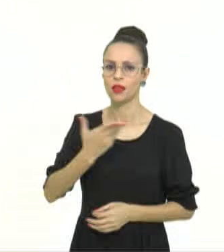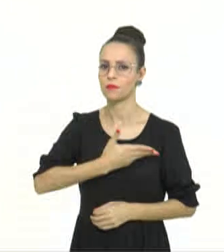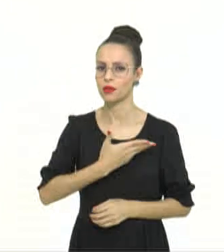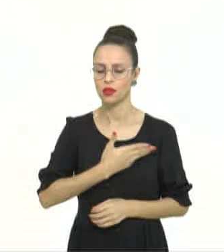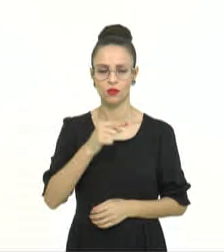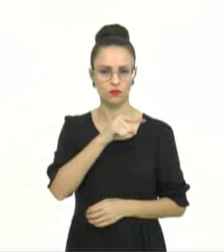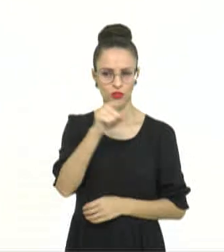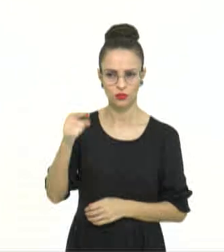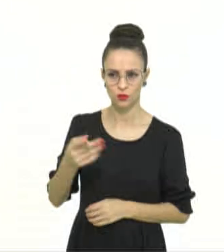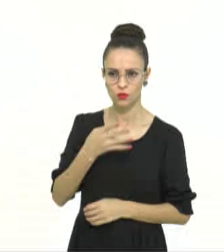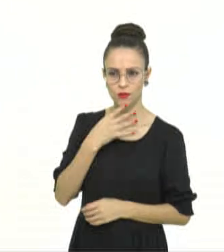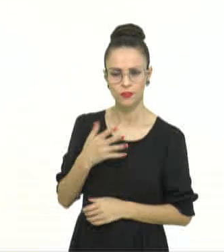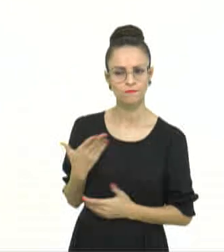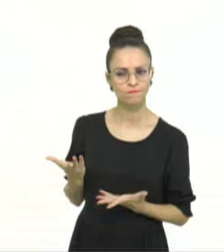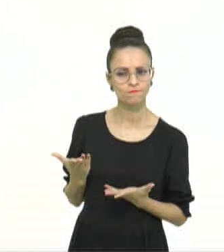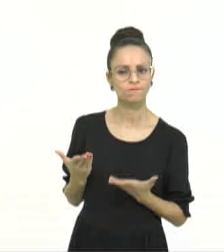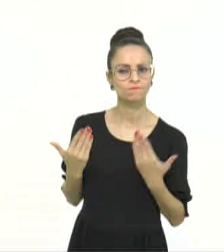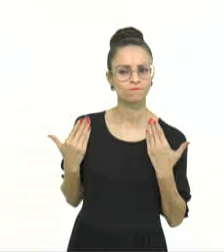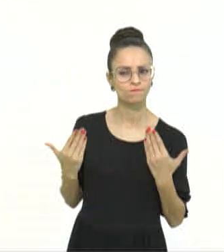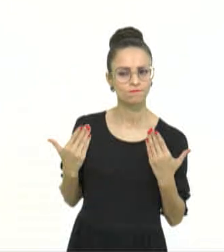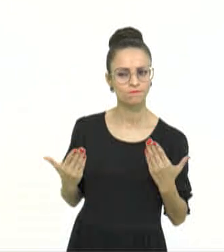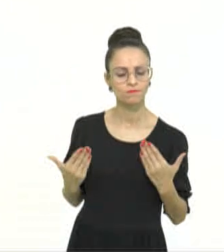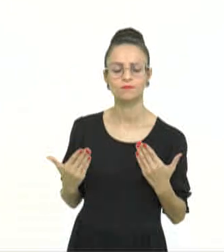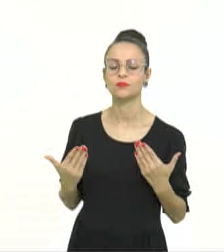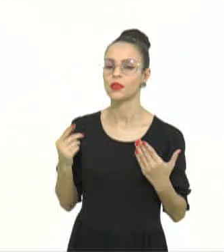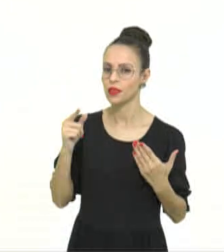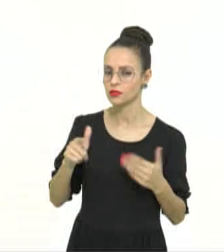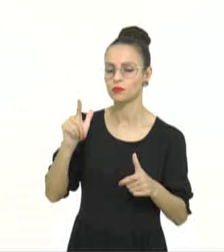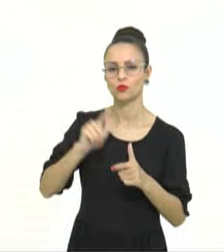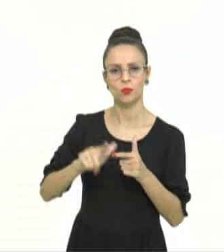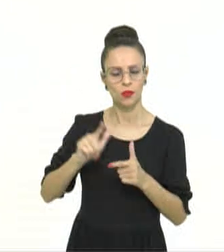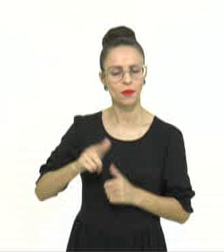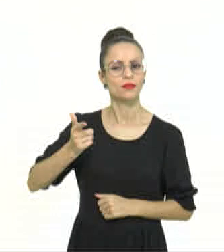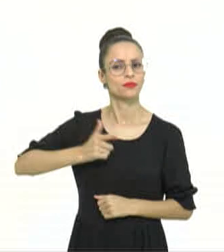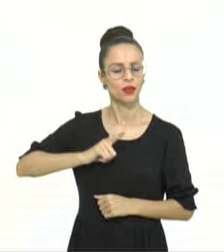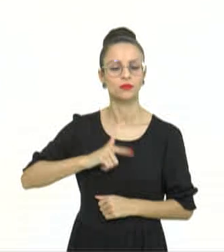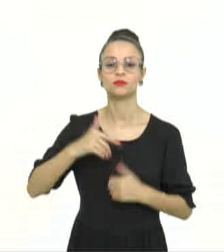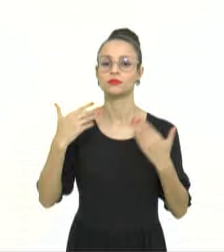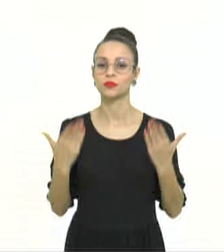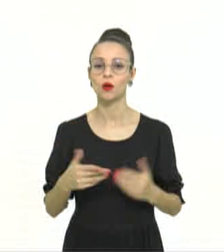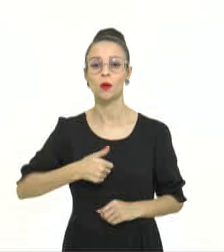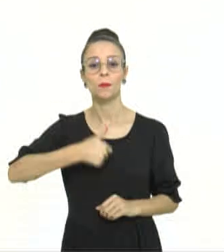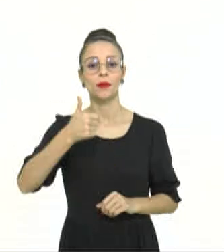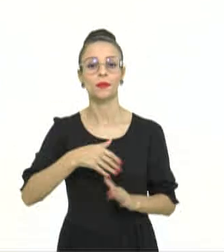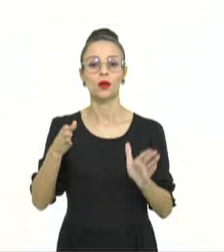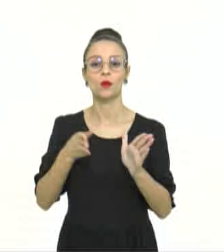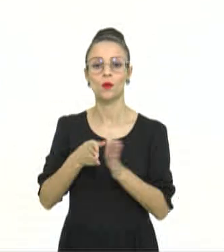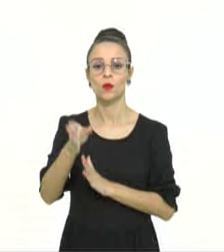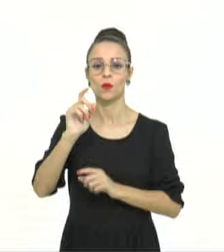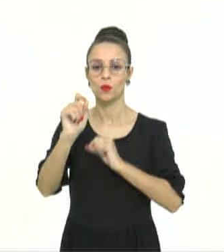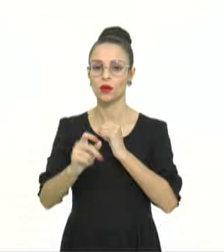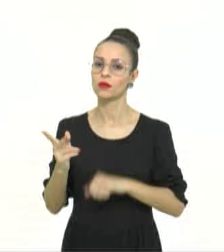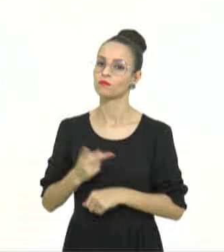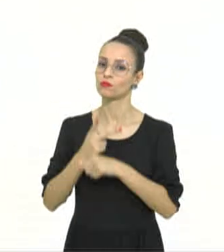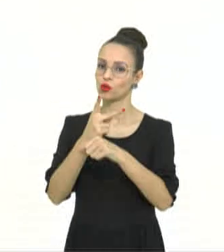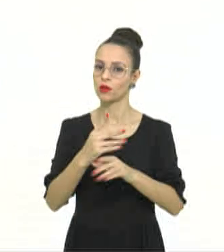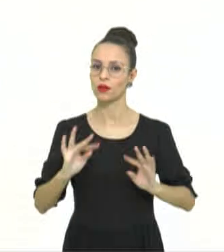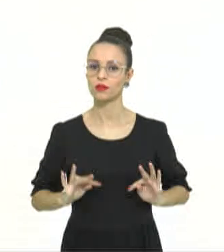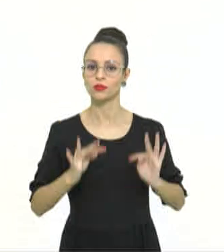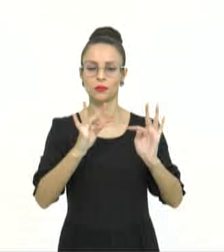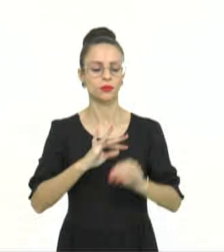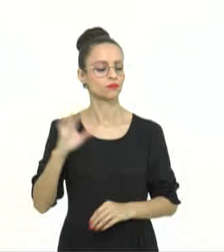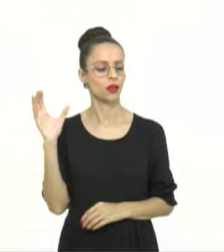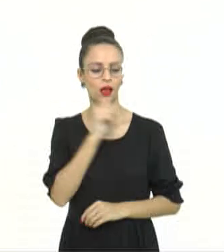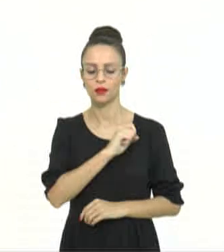alguém que você conhece, bem próximo de você, que esteja enfrentando esses problemas, então a primeira orientação é buscar o tratamento o